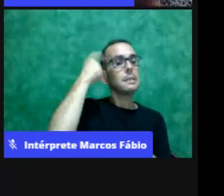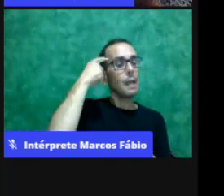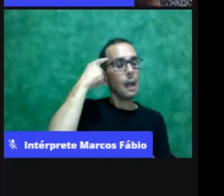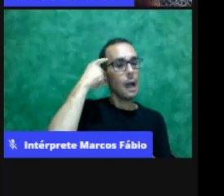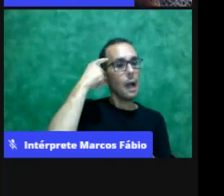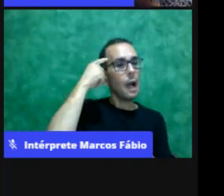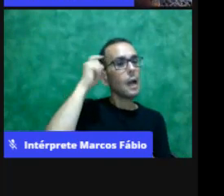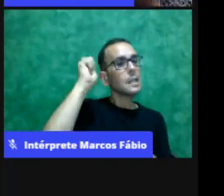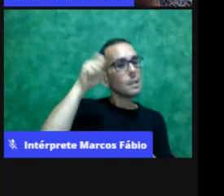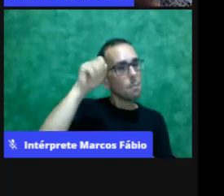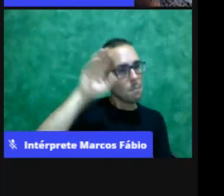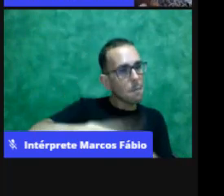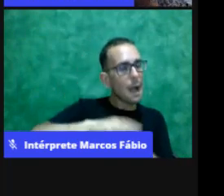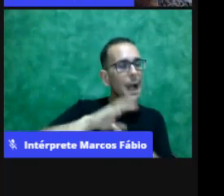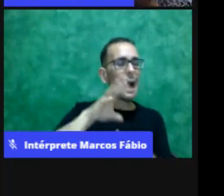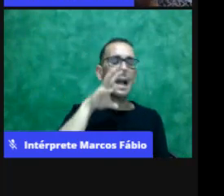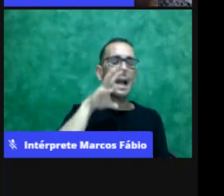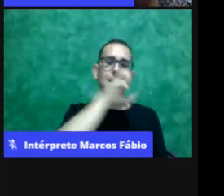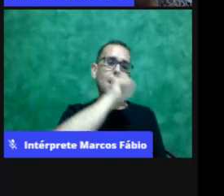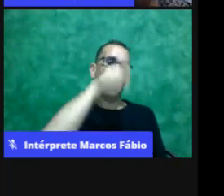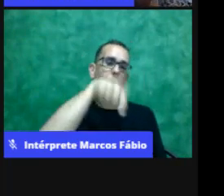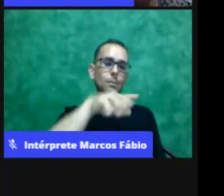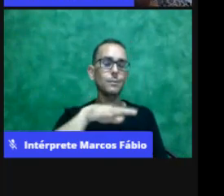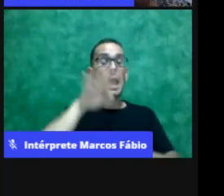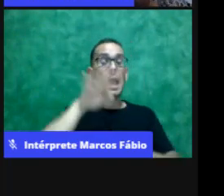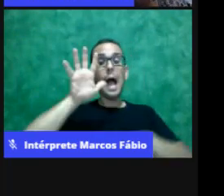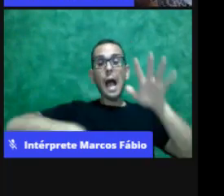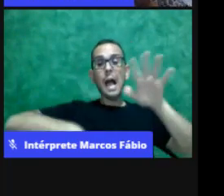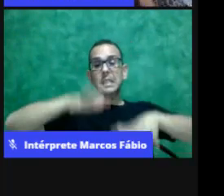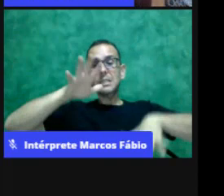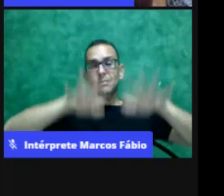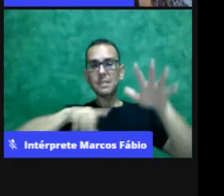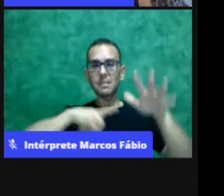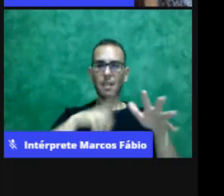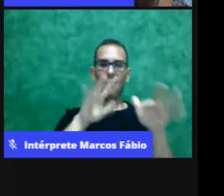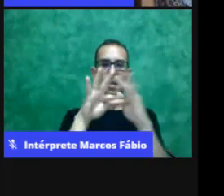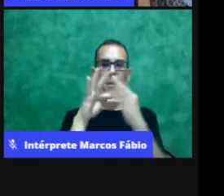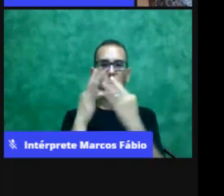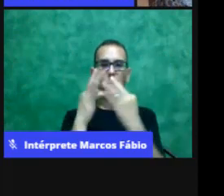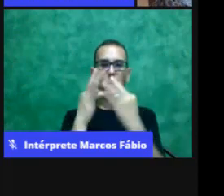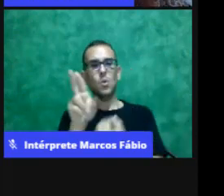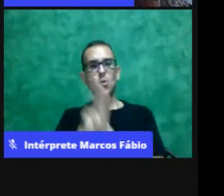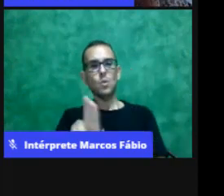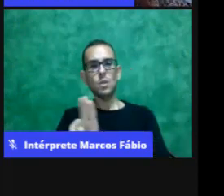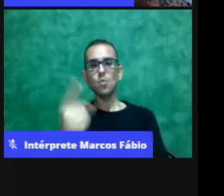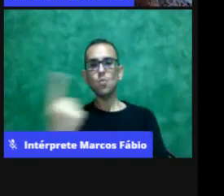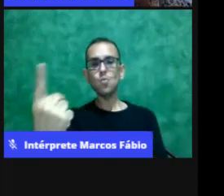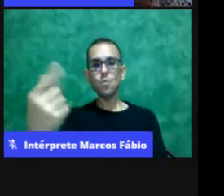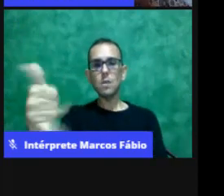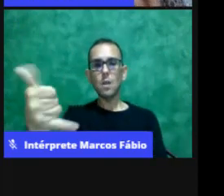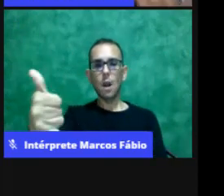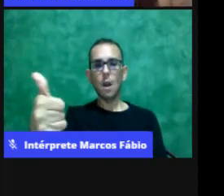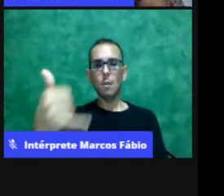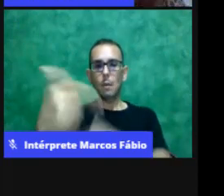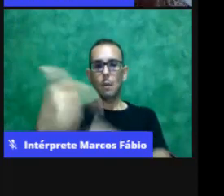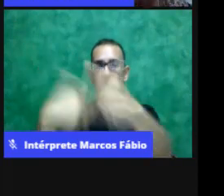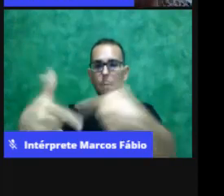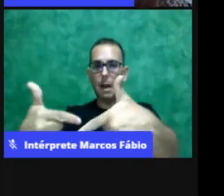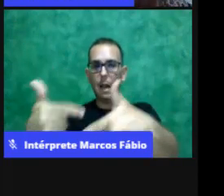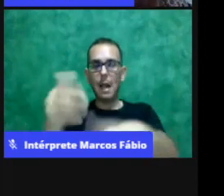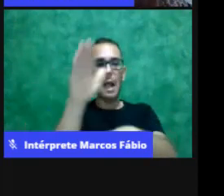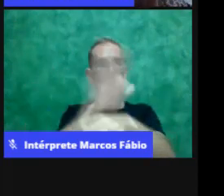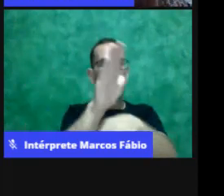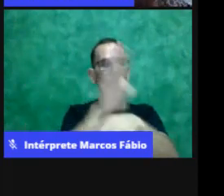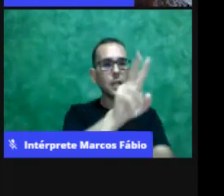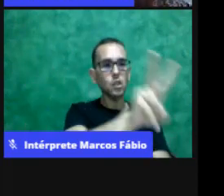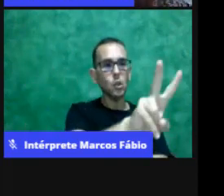que seja mais viável, né? Muitas vezes, tem famílias que às vezes usam um celular para trabalhar, para atender 2